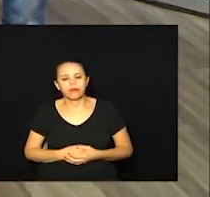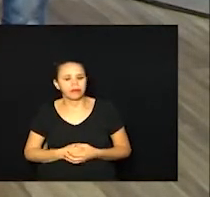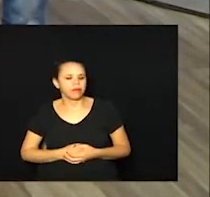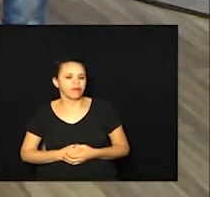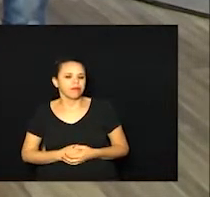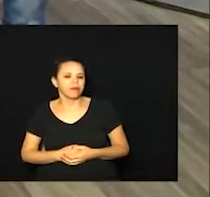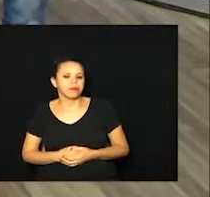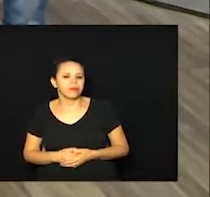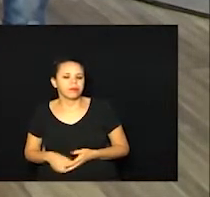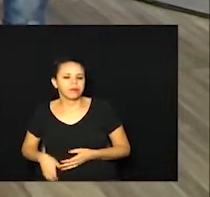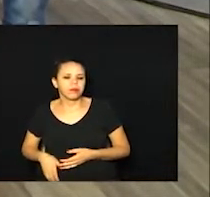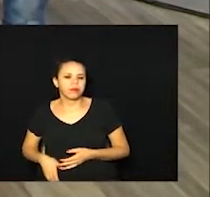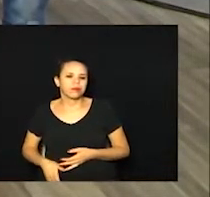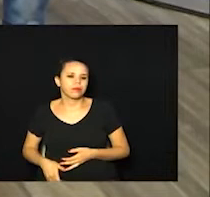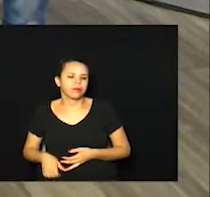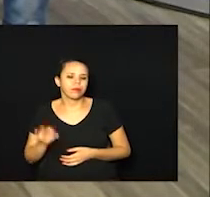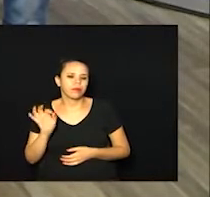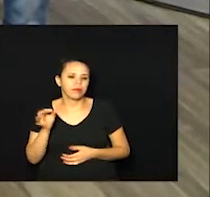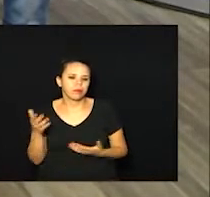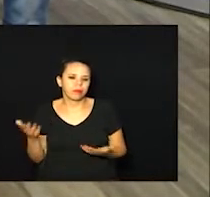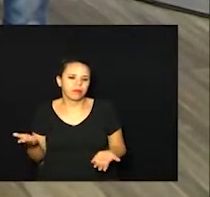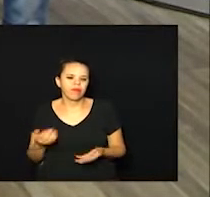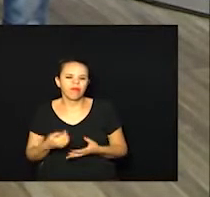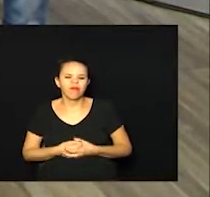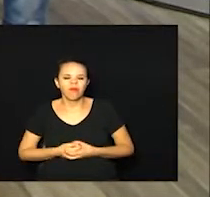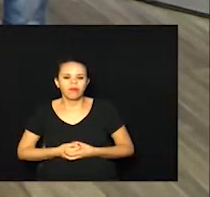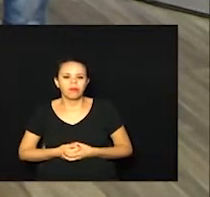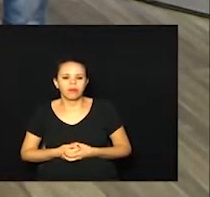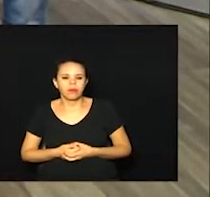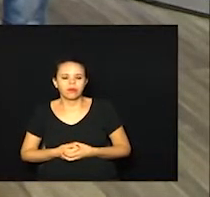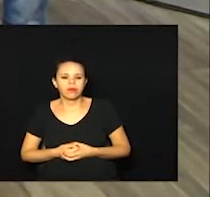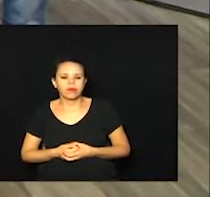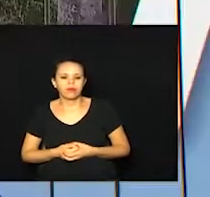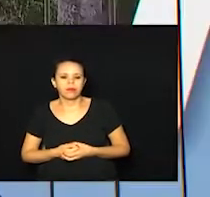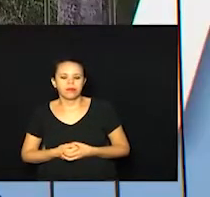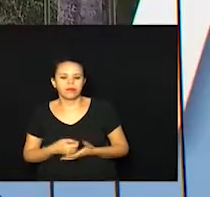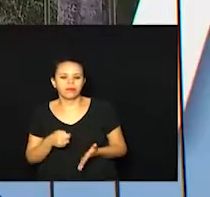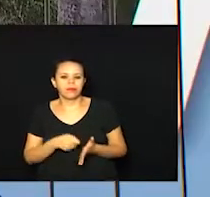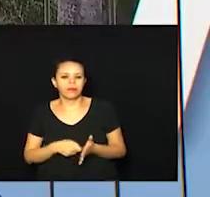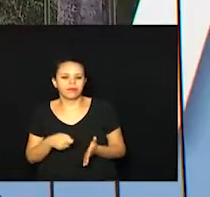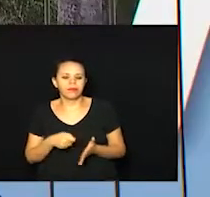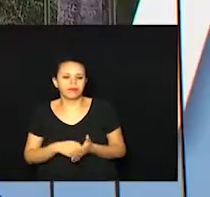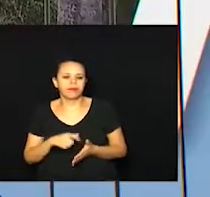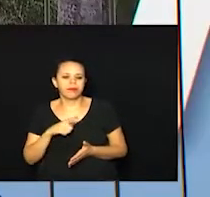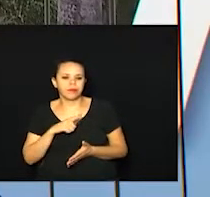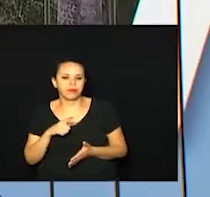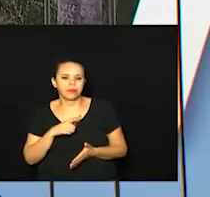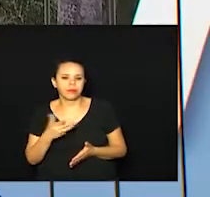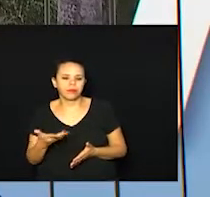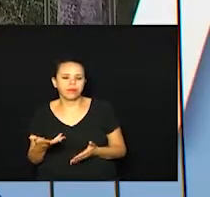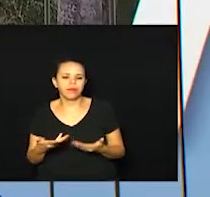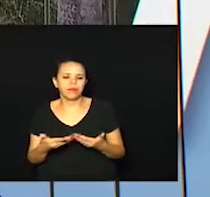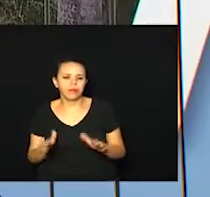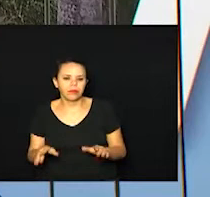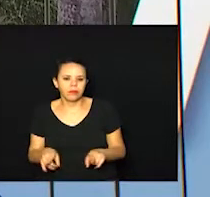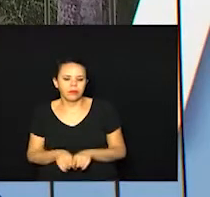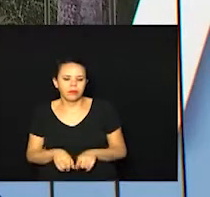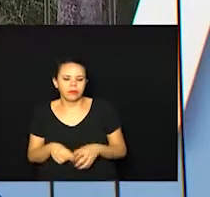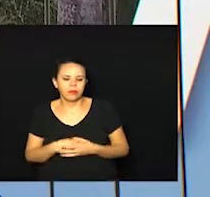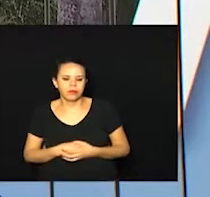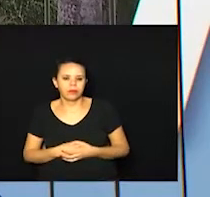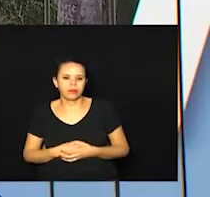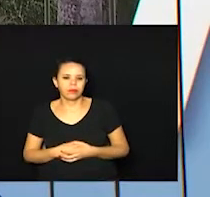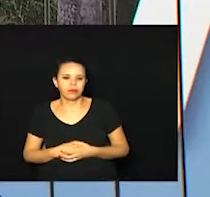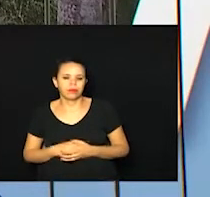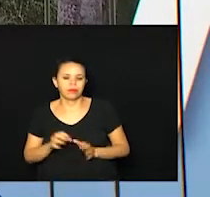social. Essa foi talvez a pauta que tenha disparado